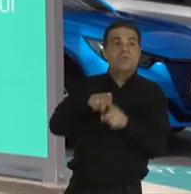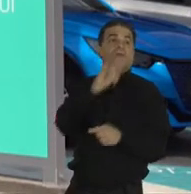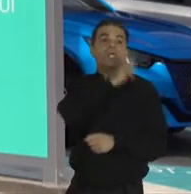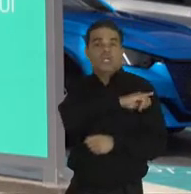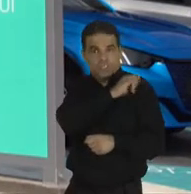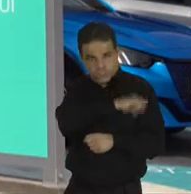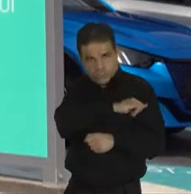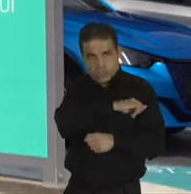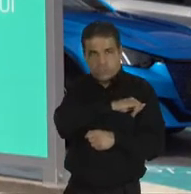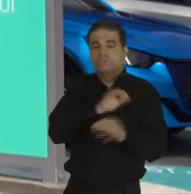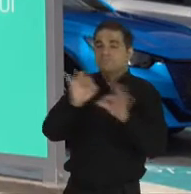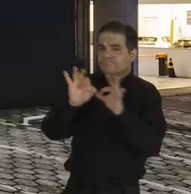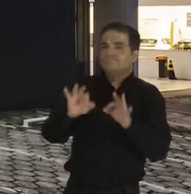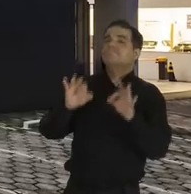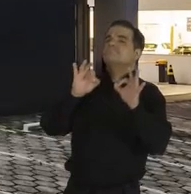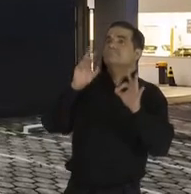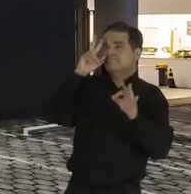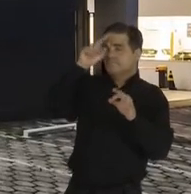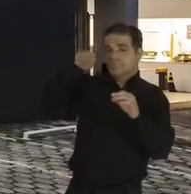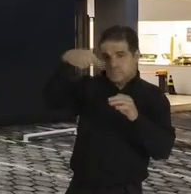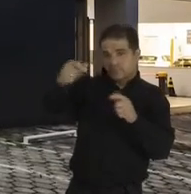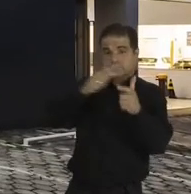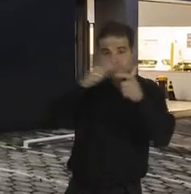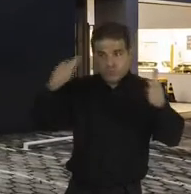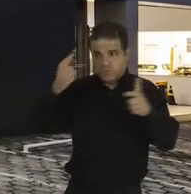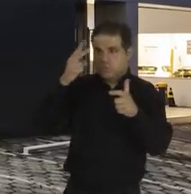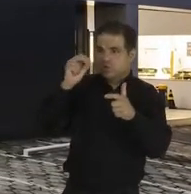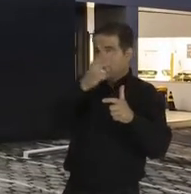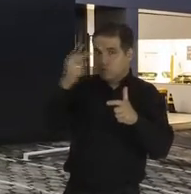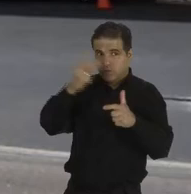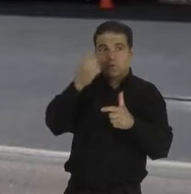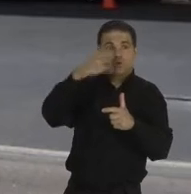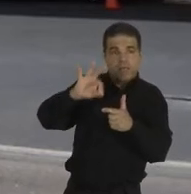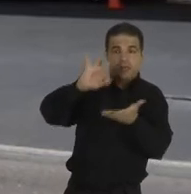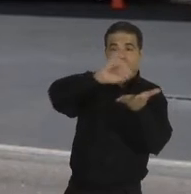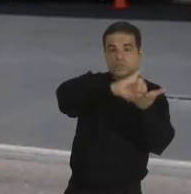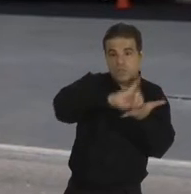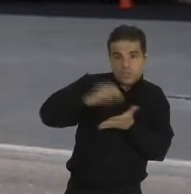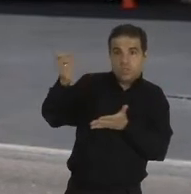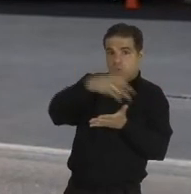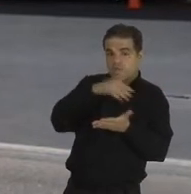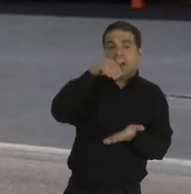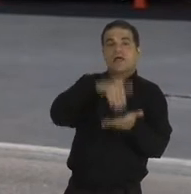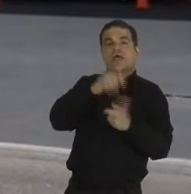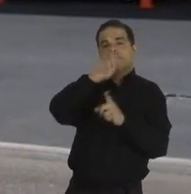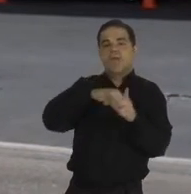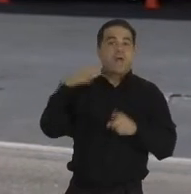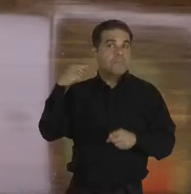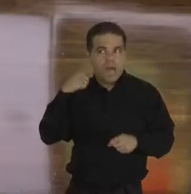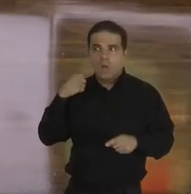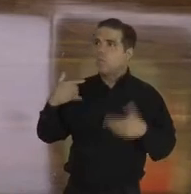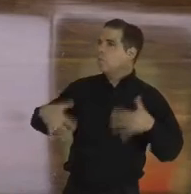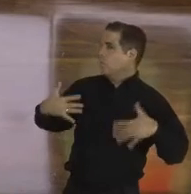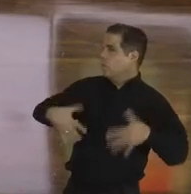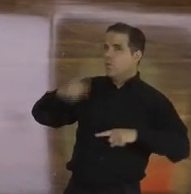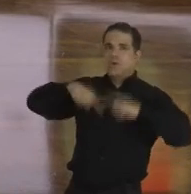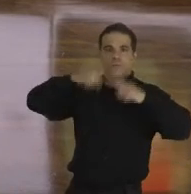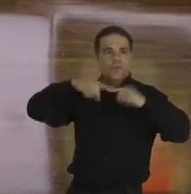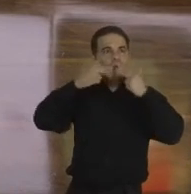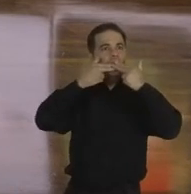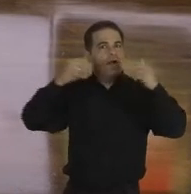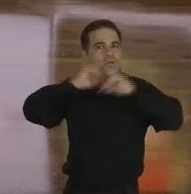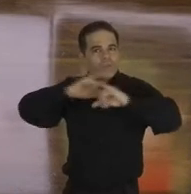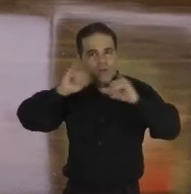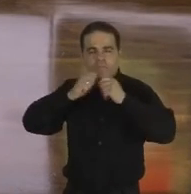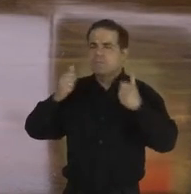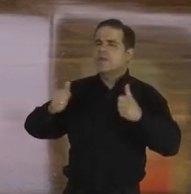Rio de Janeiro e comprando forte expansão em 2022.com 10900 especializados até mais notícias né agora